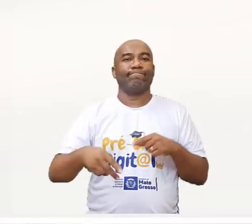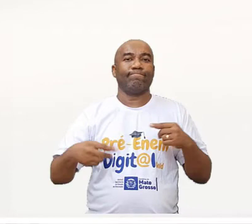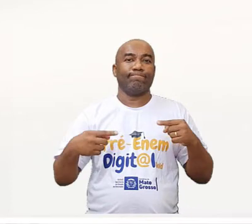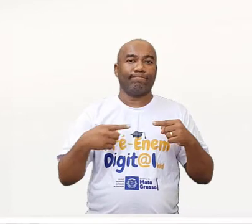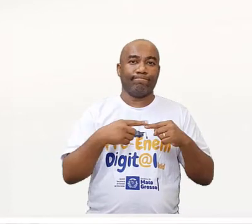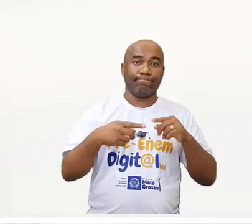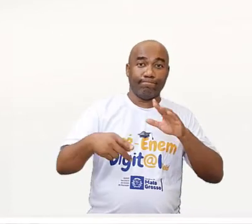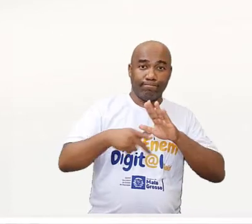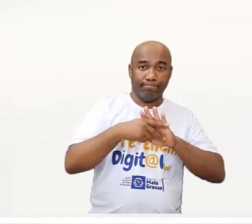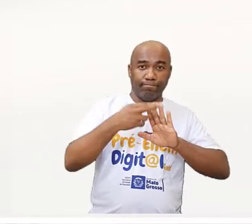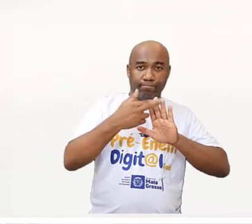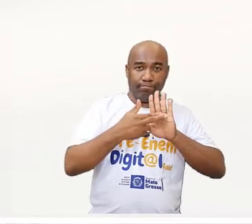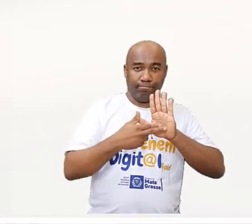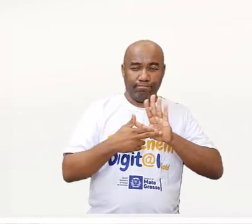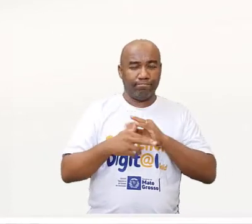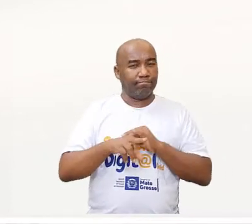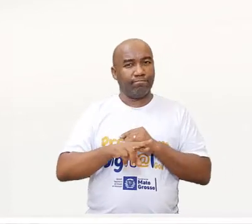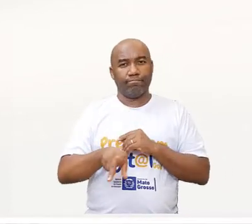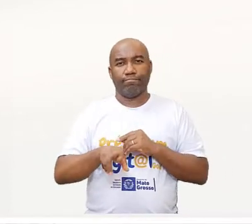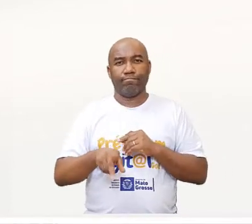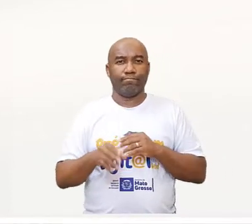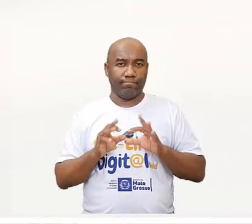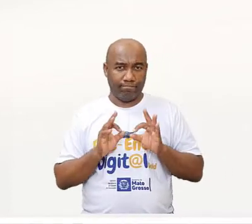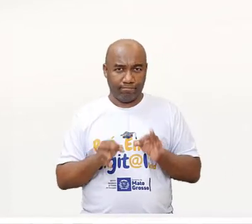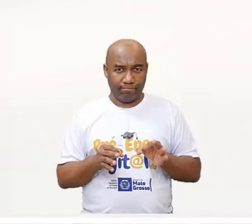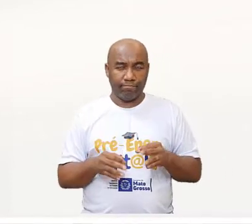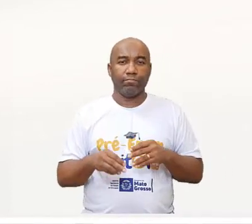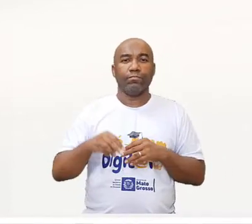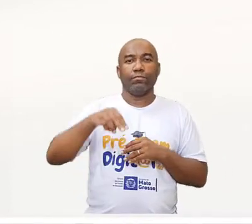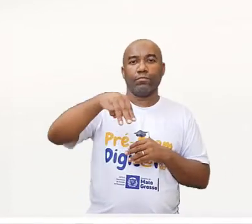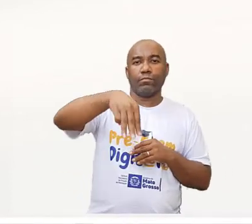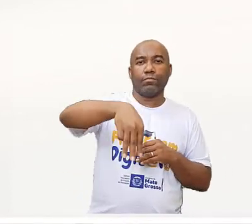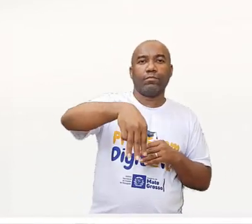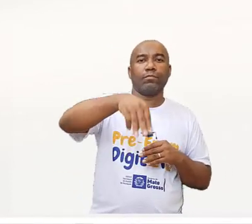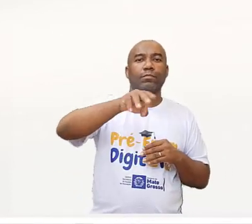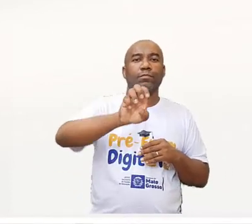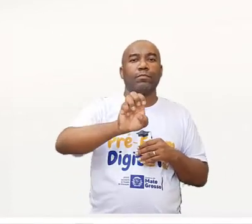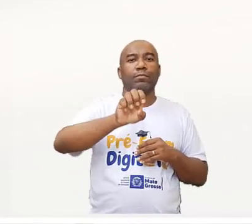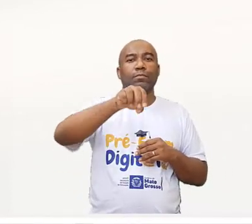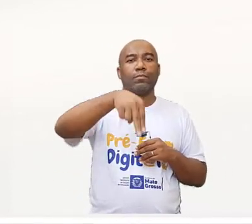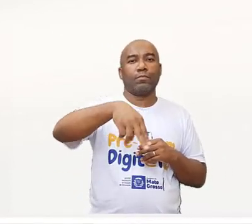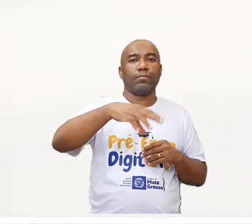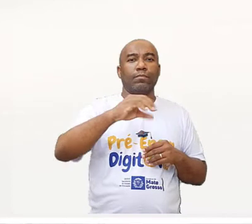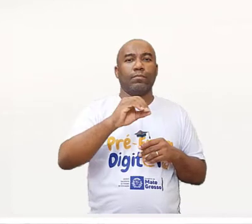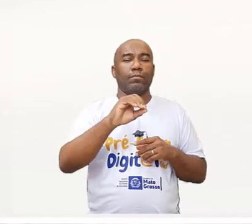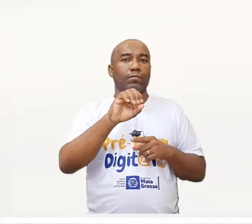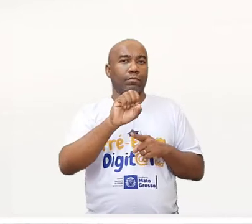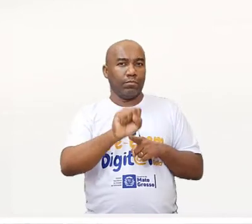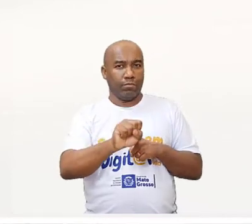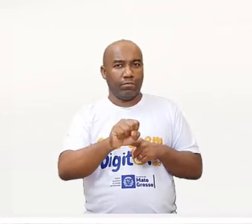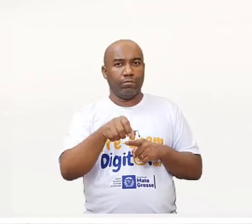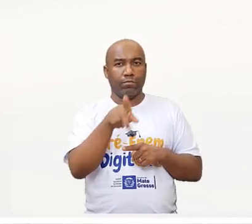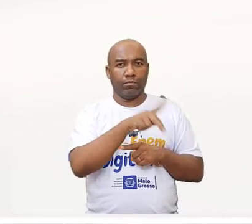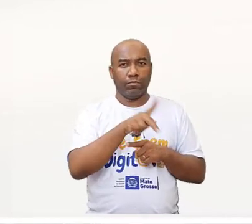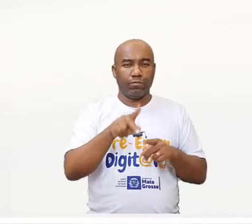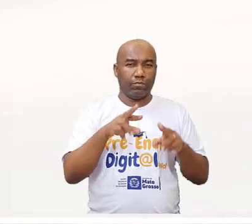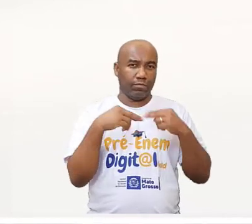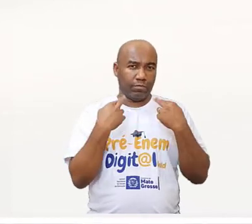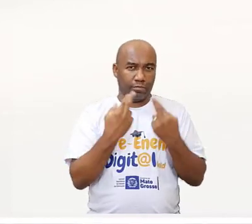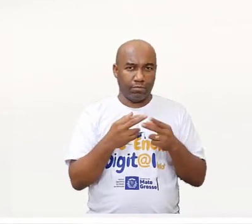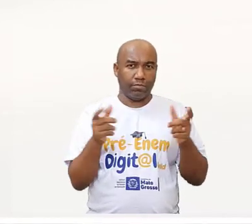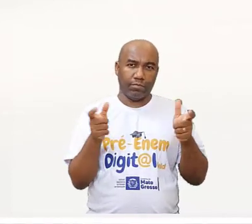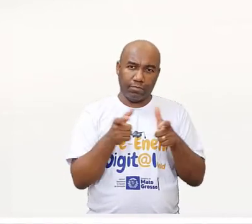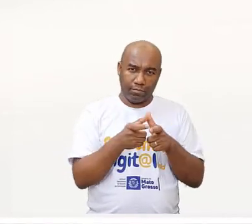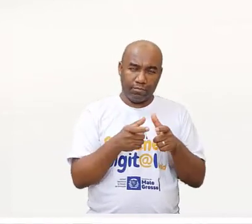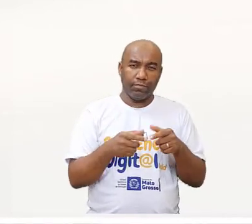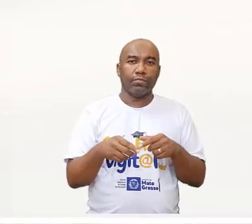português formal. É menos, tá? Havia menos professores na reunião. Havia